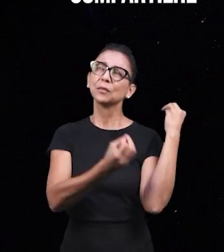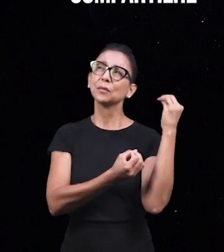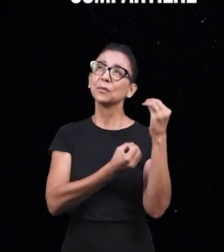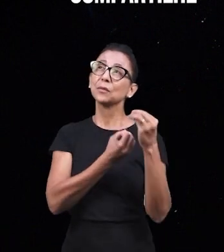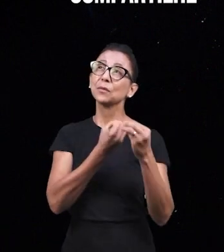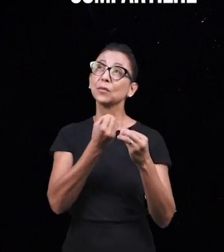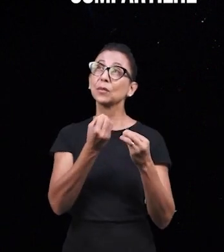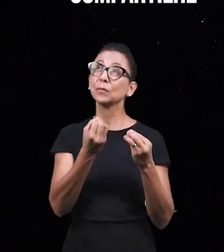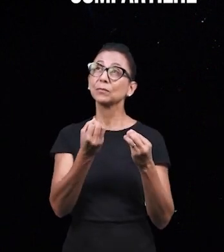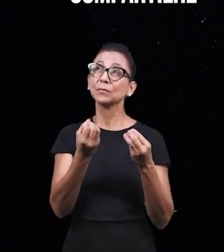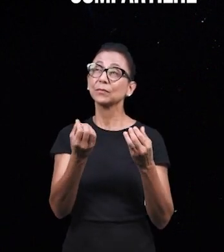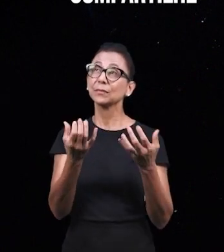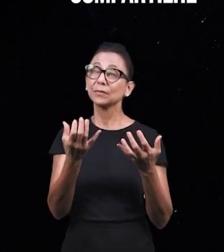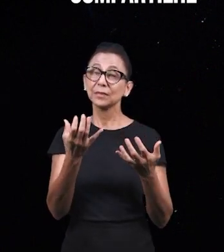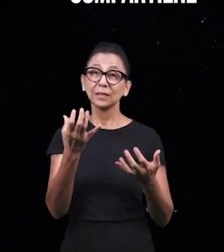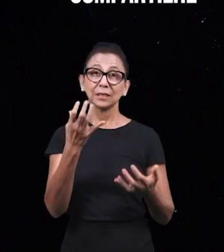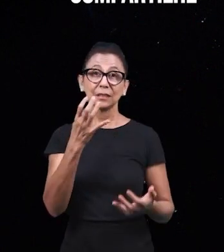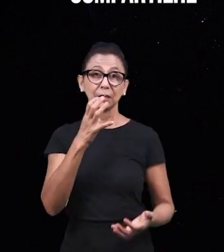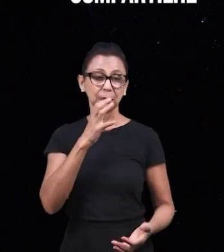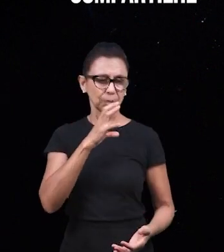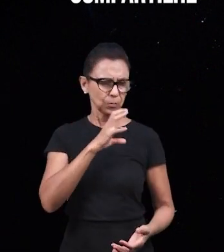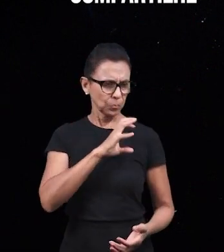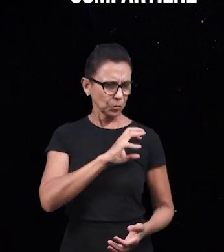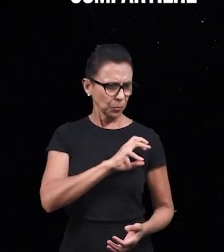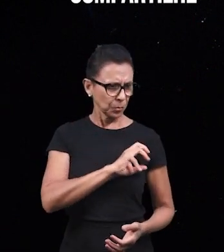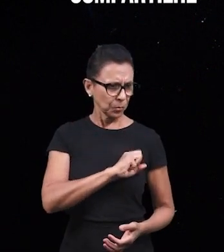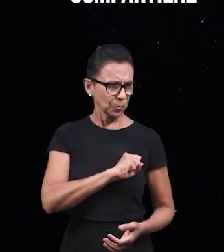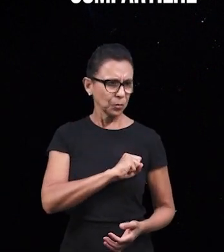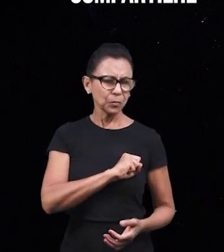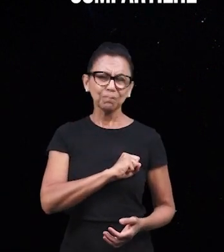compreender a grandeza